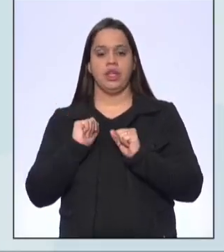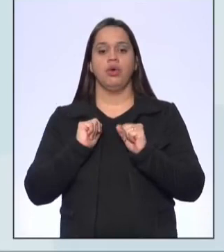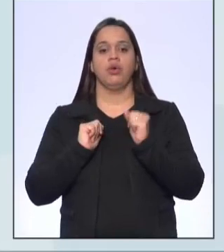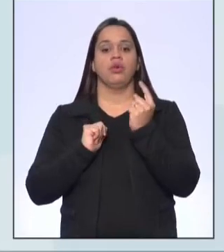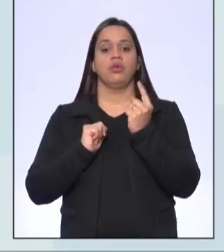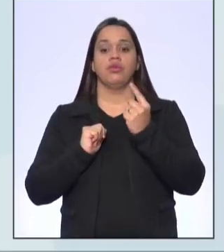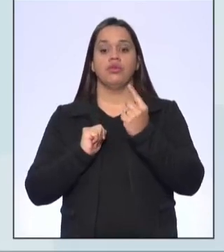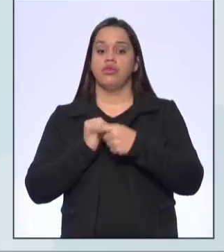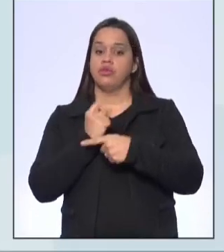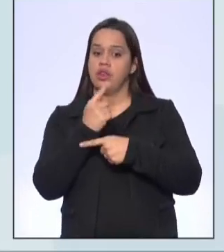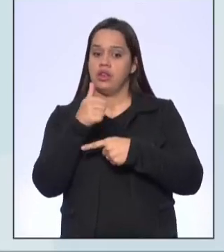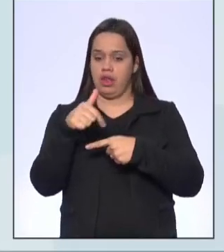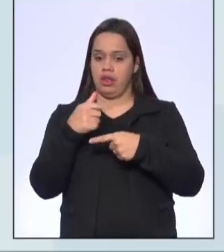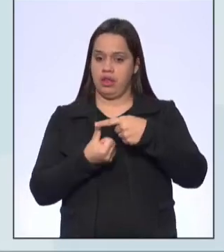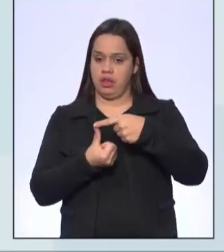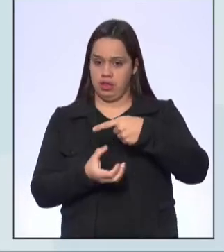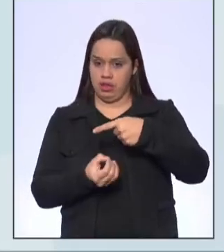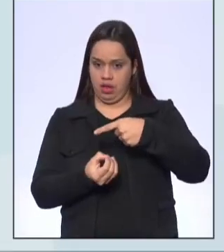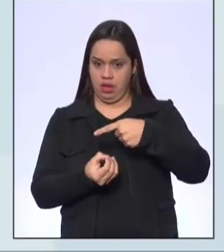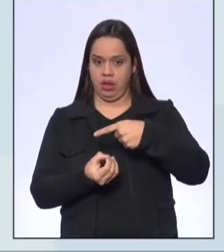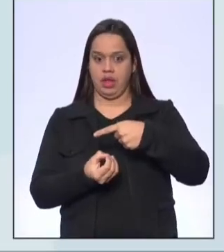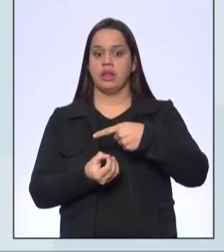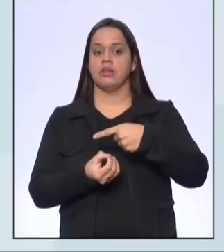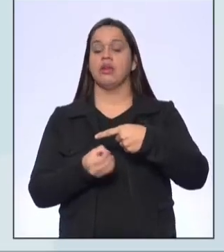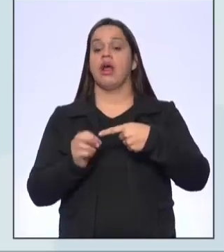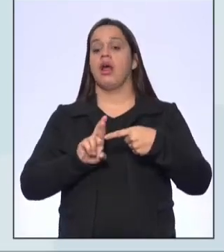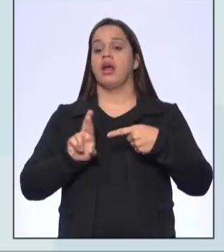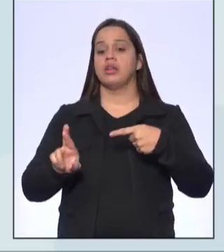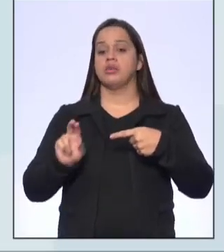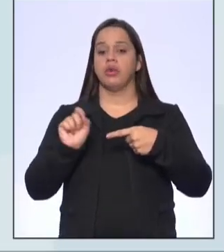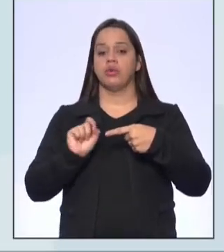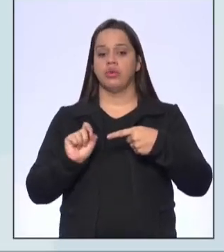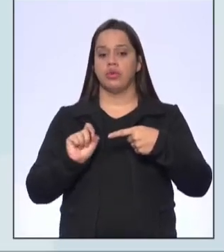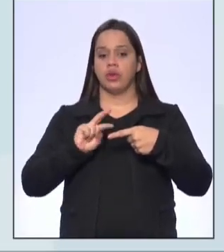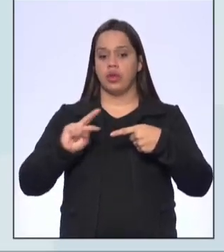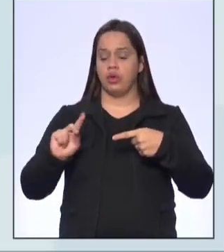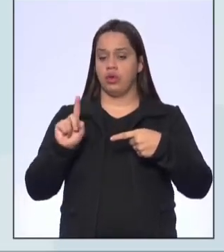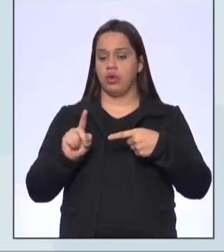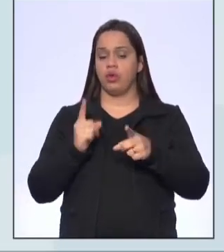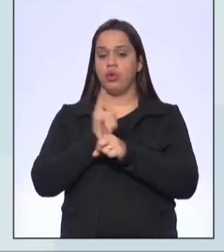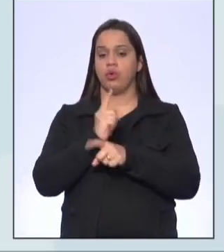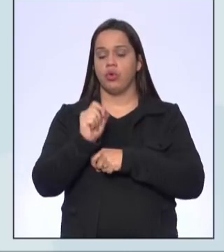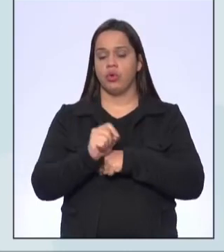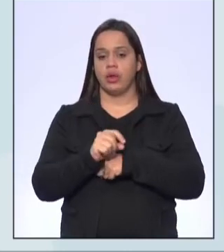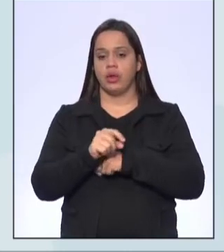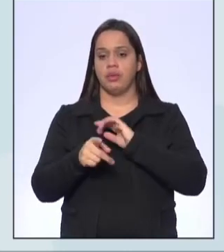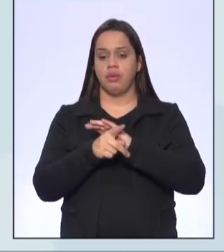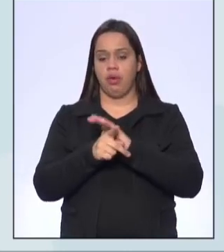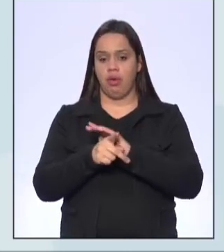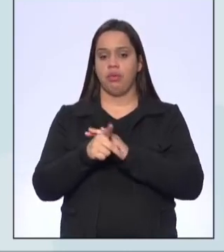ou dividindo 17 por 60, nós encontramos essa dízima periódica.